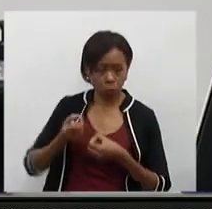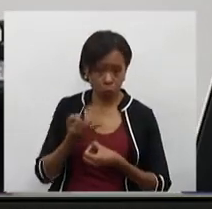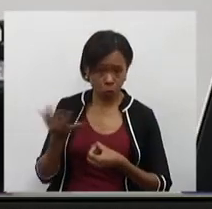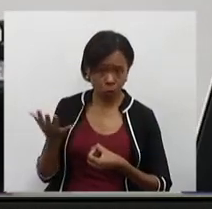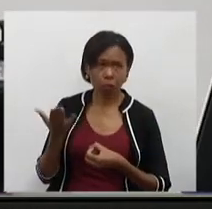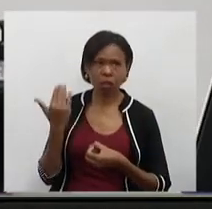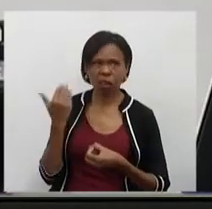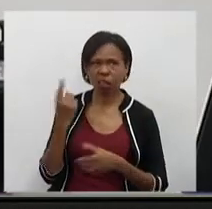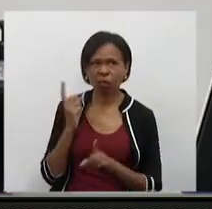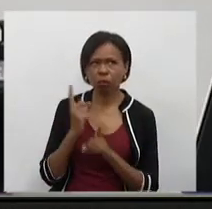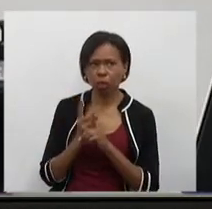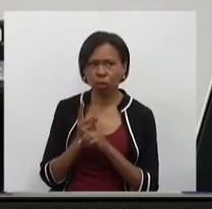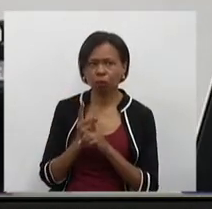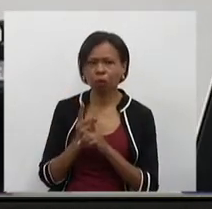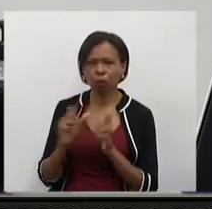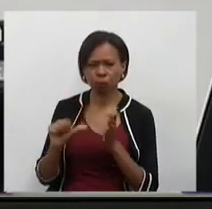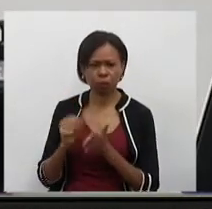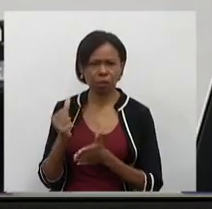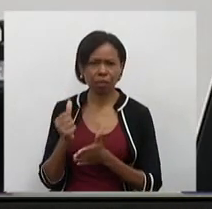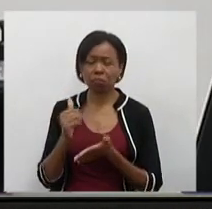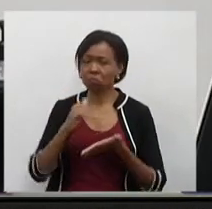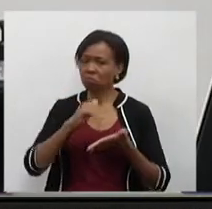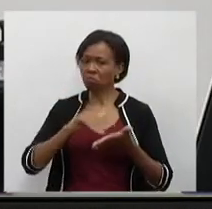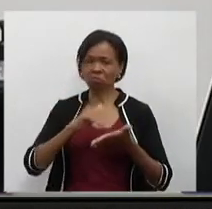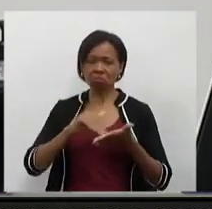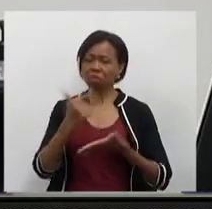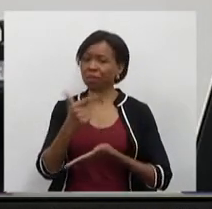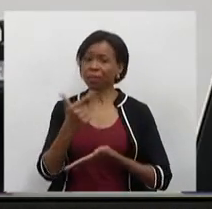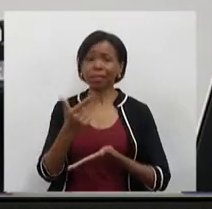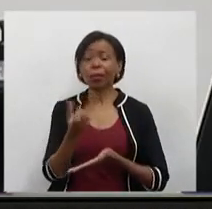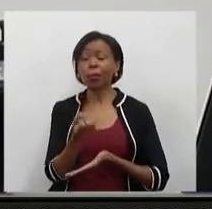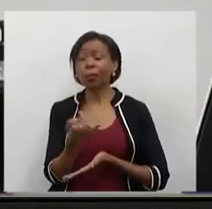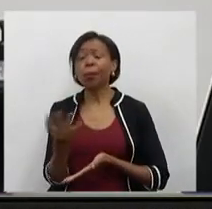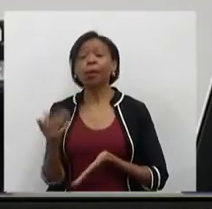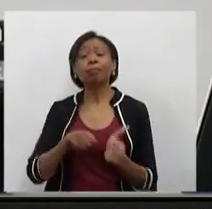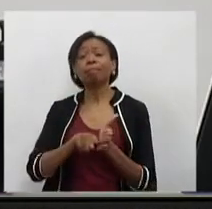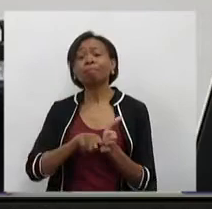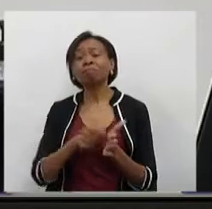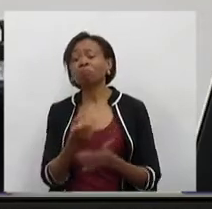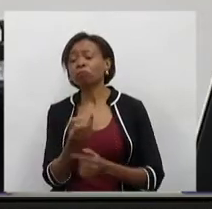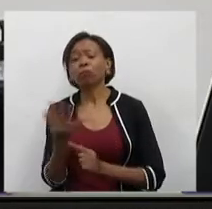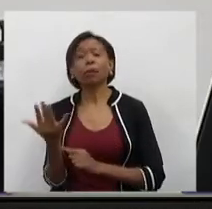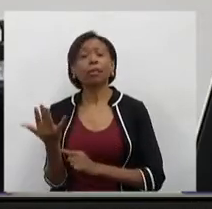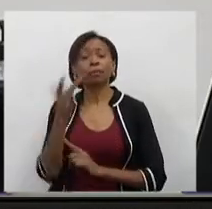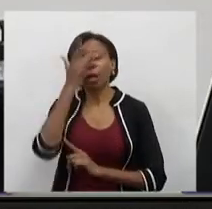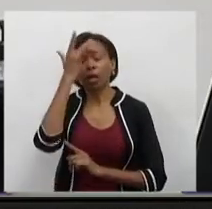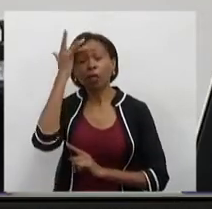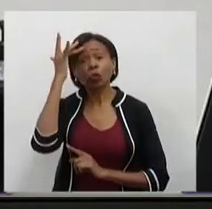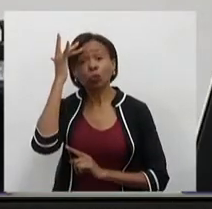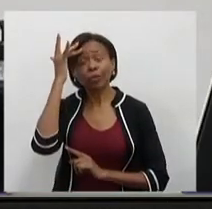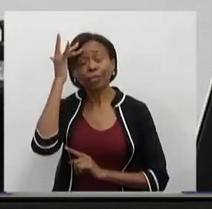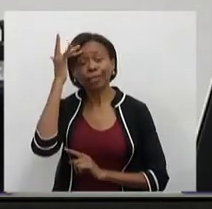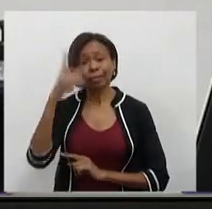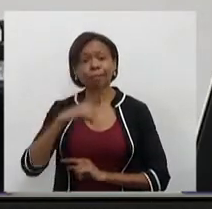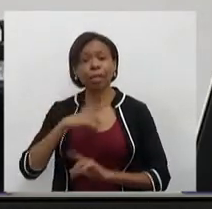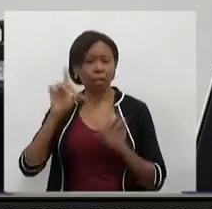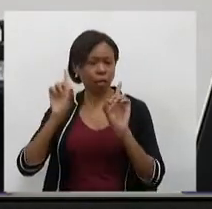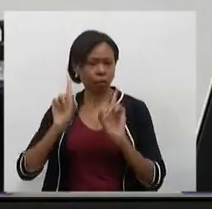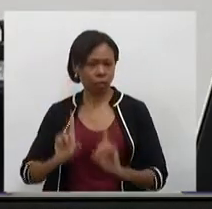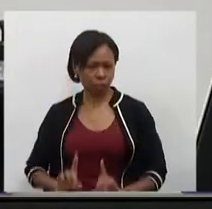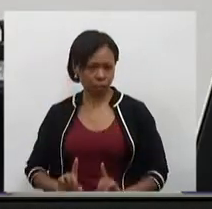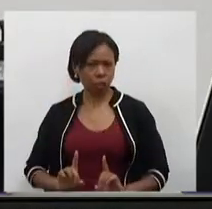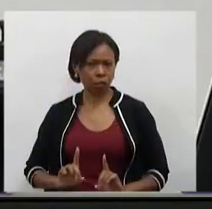encontro, parece que a secretaria não tinha os dados específicos de quantas pessoas com deficiência, quais